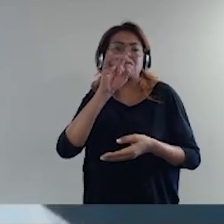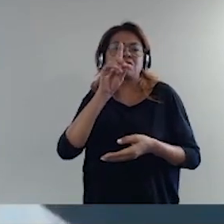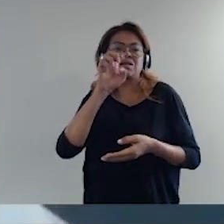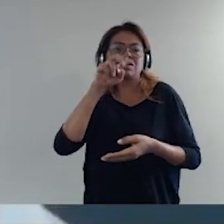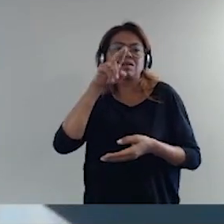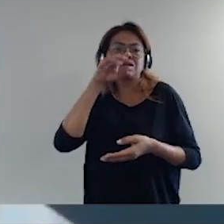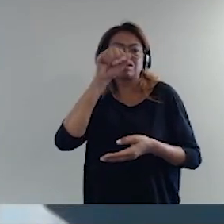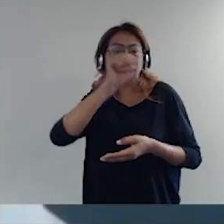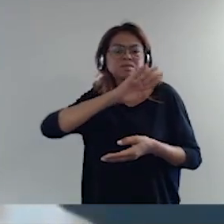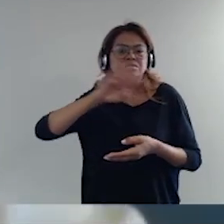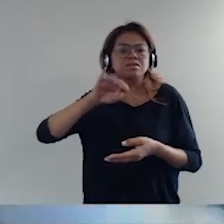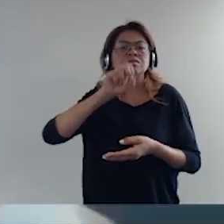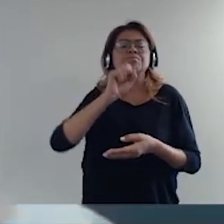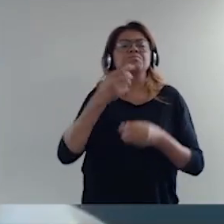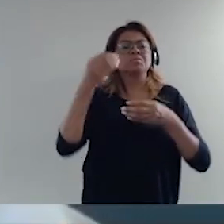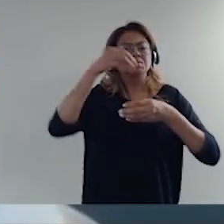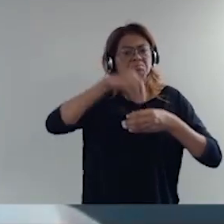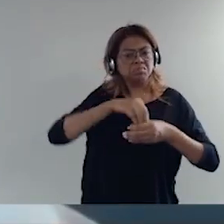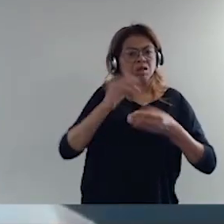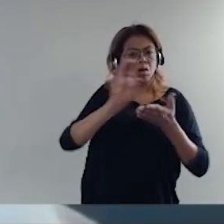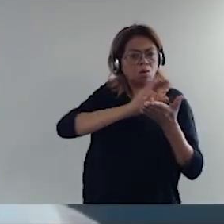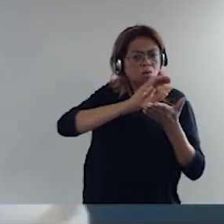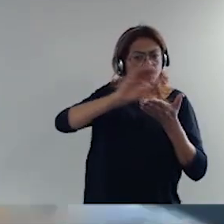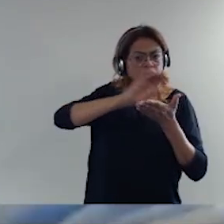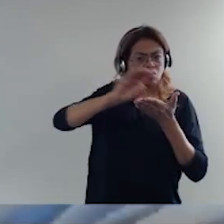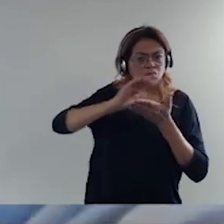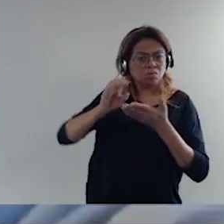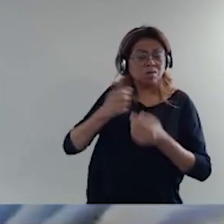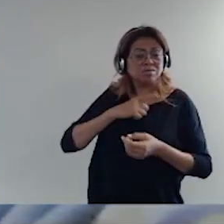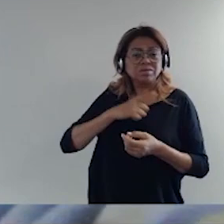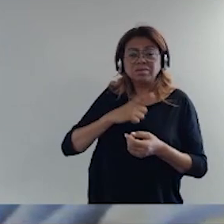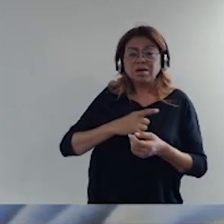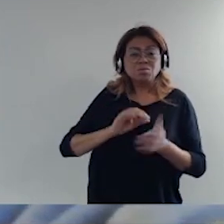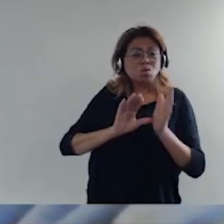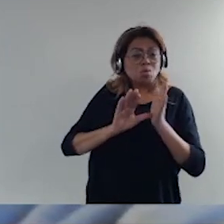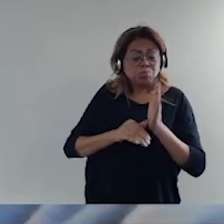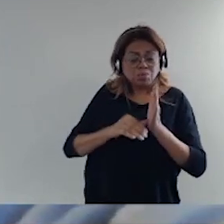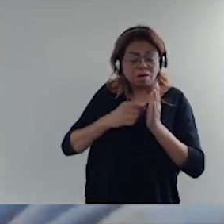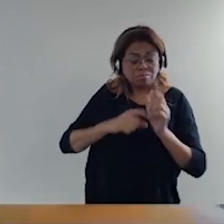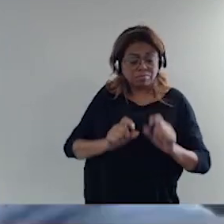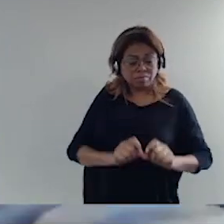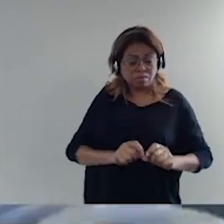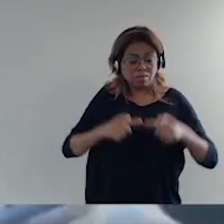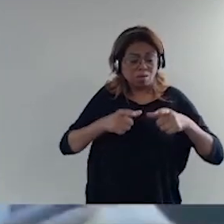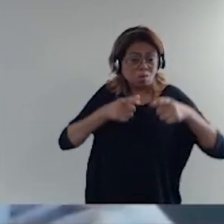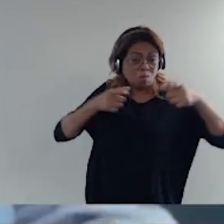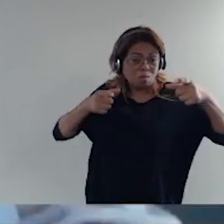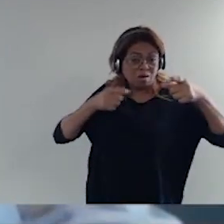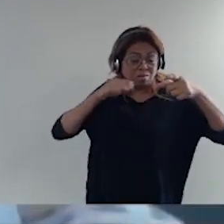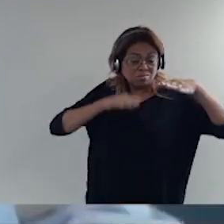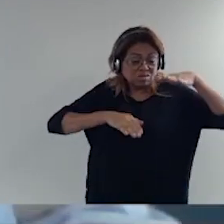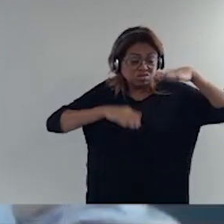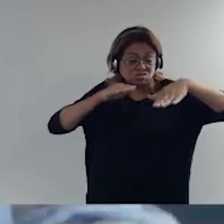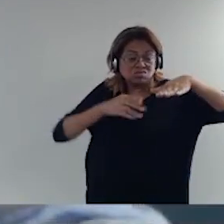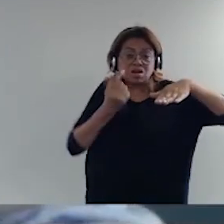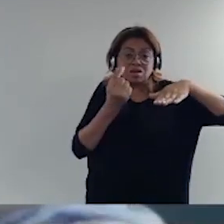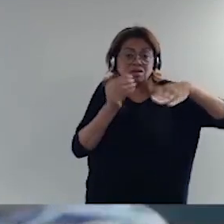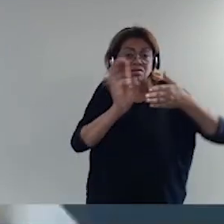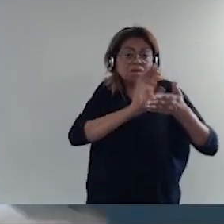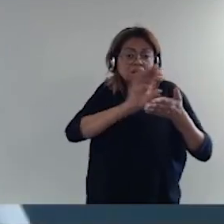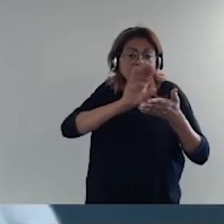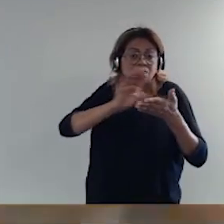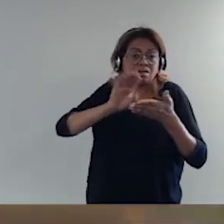é deficitária, não é? Temos um rombo na Previdência e a culpa é jogada nos servidores públicos que, ao longo dessas décadas,